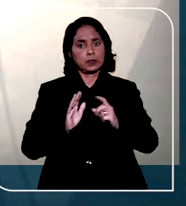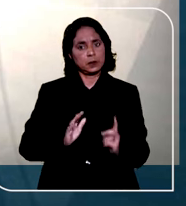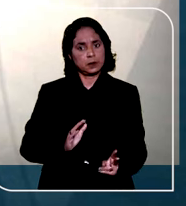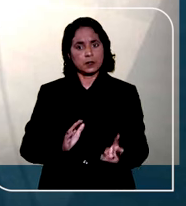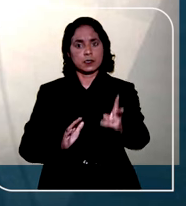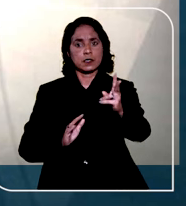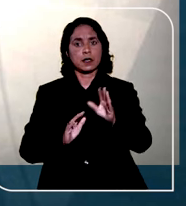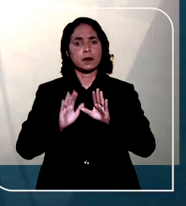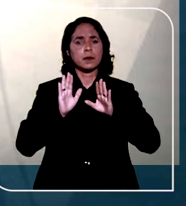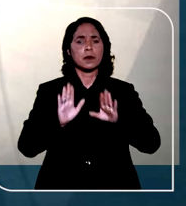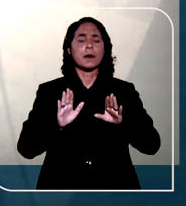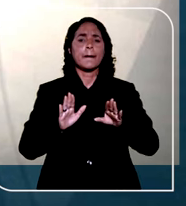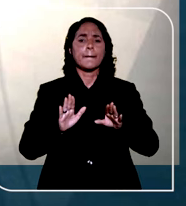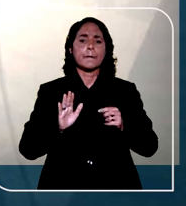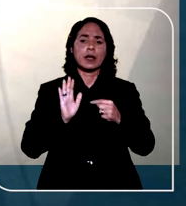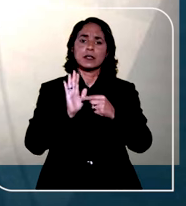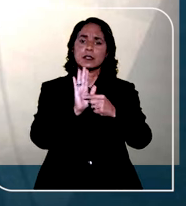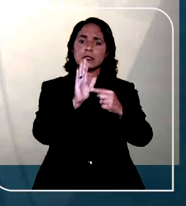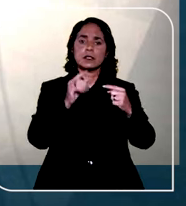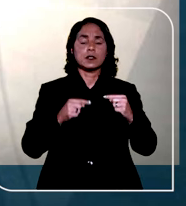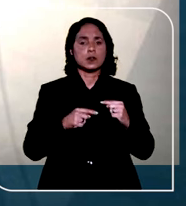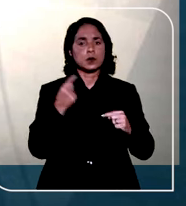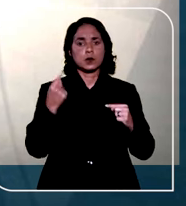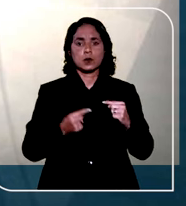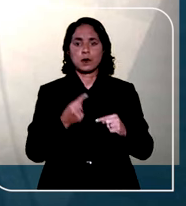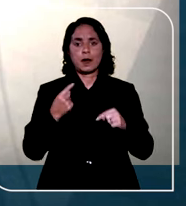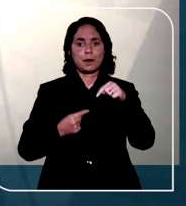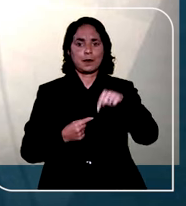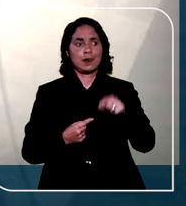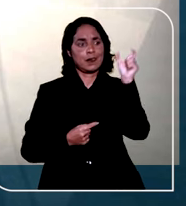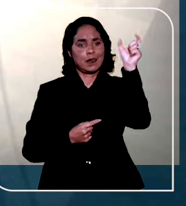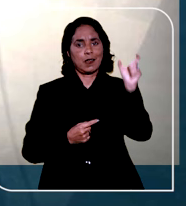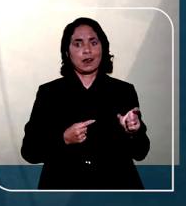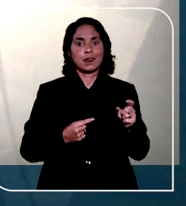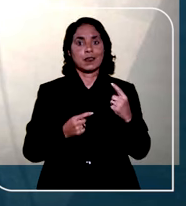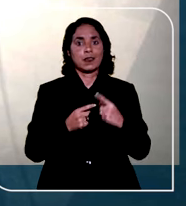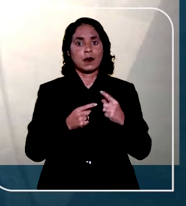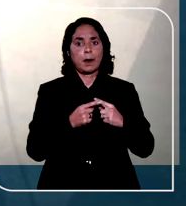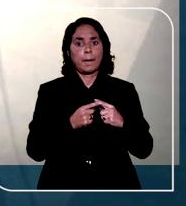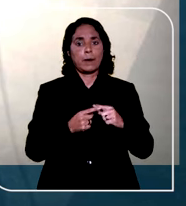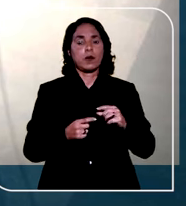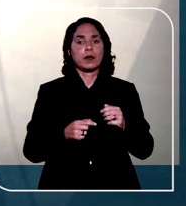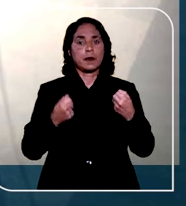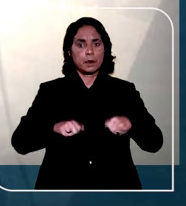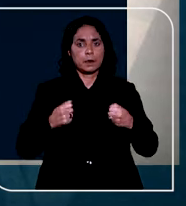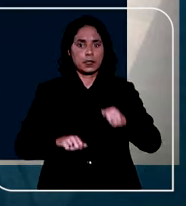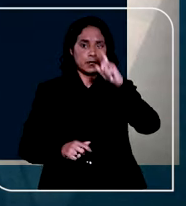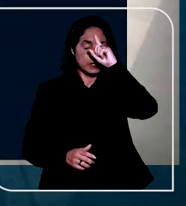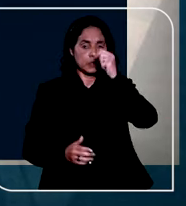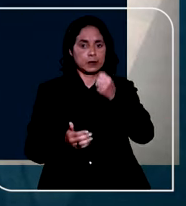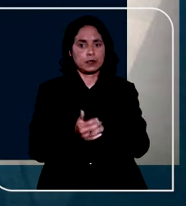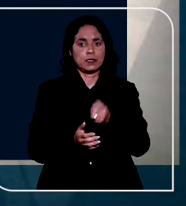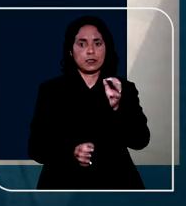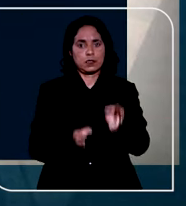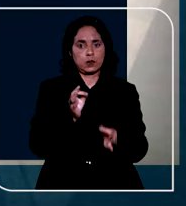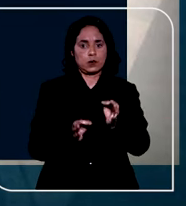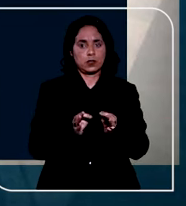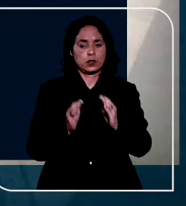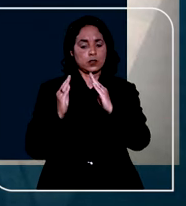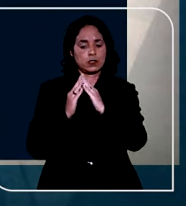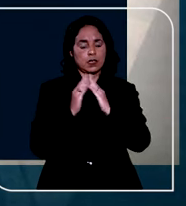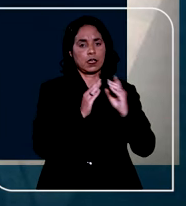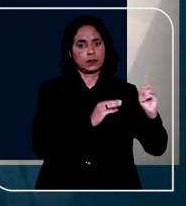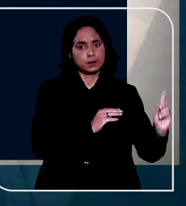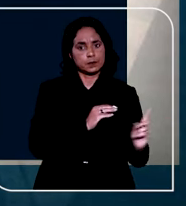circunstância não é suficiente por si só para validar uma busca domiciliar sem mandado judicial ao restabelecer a